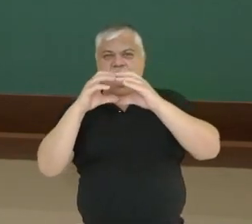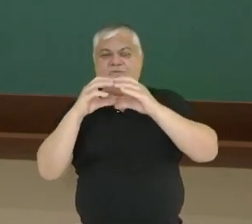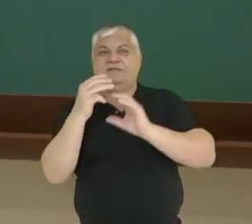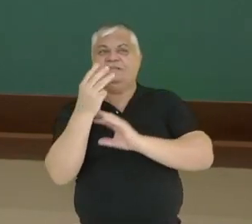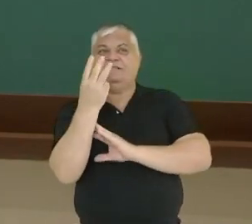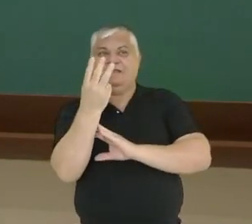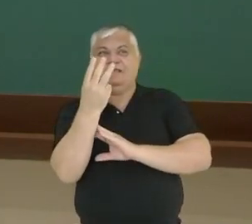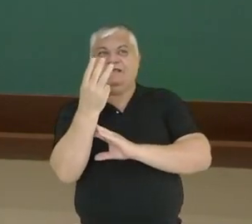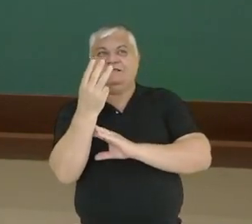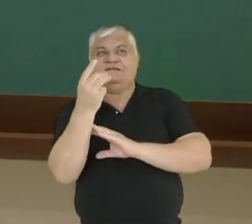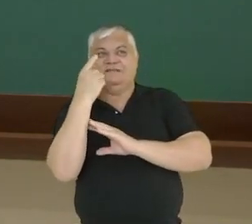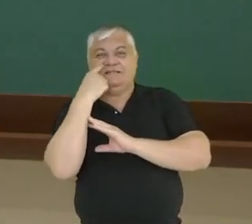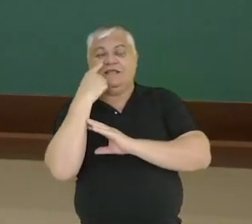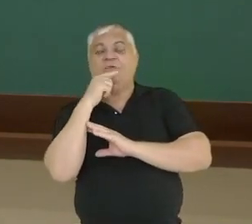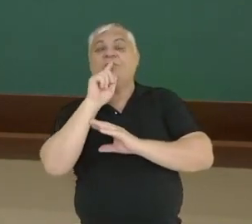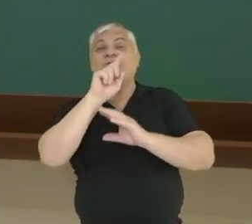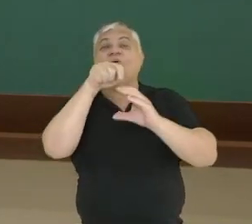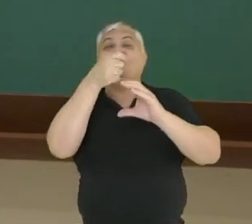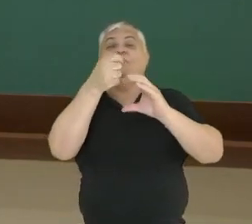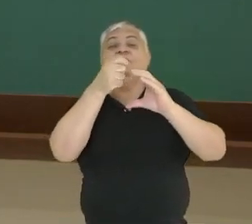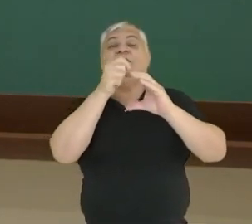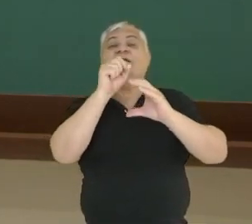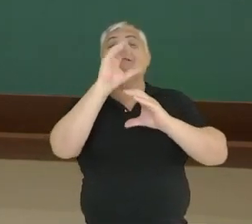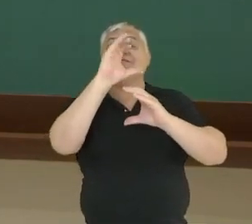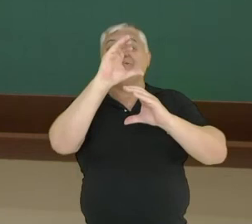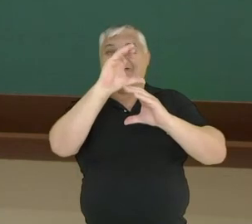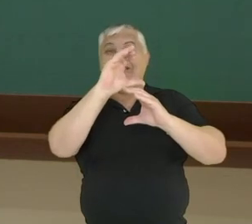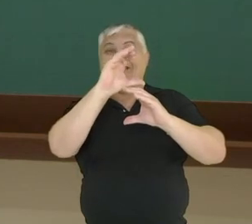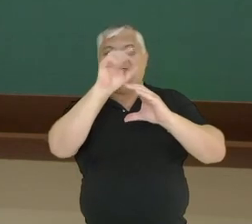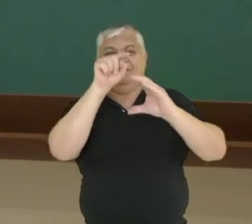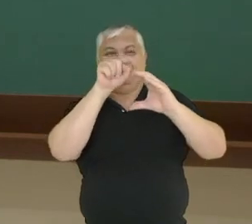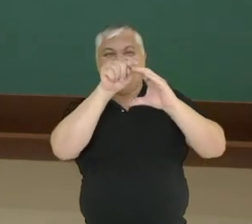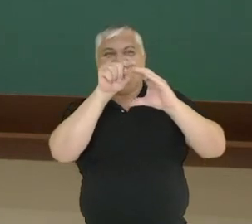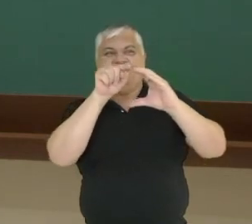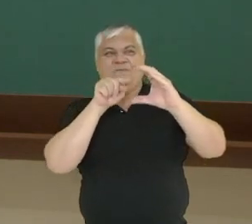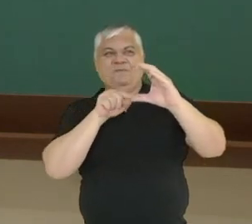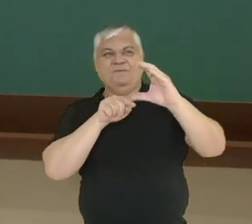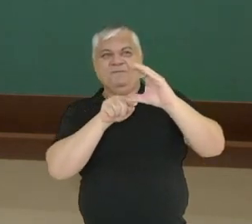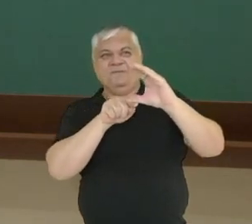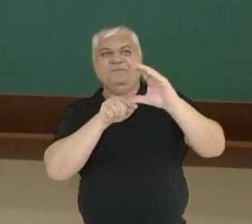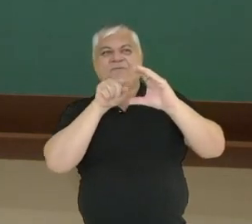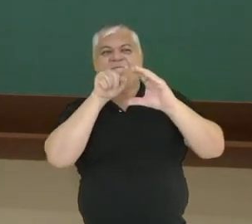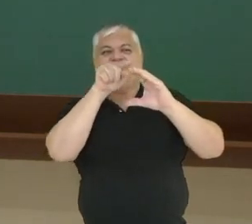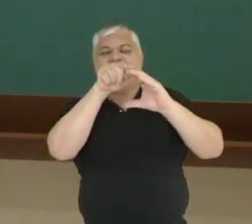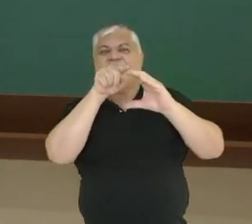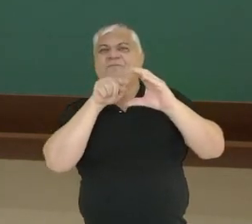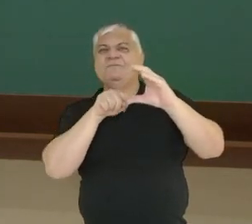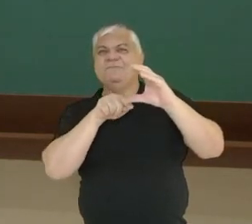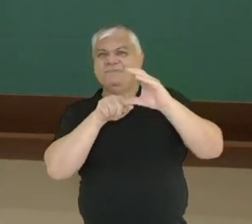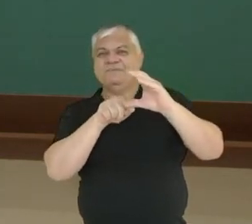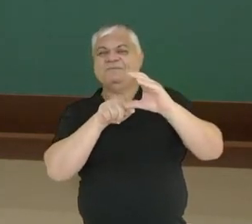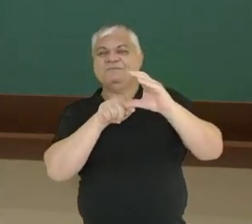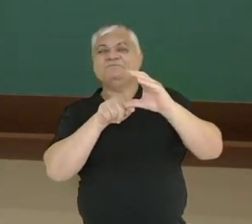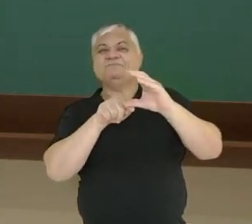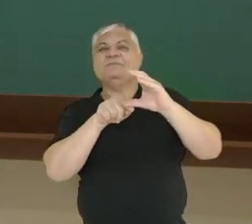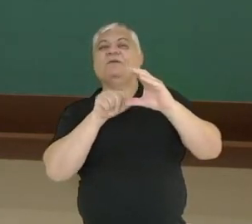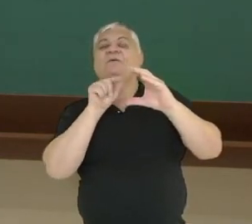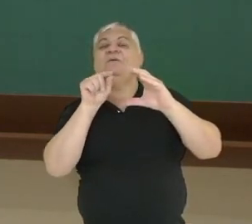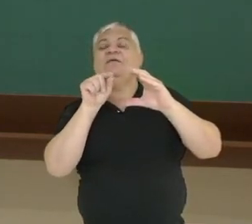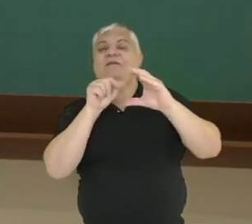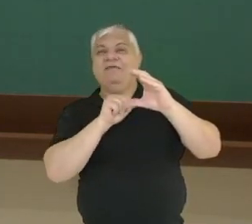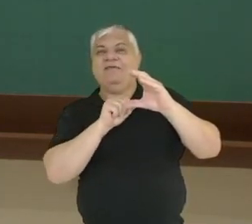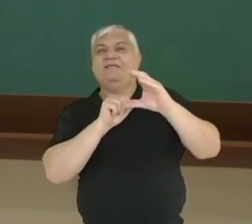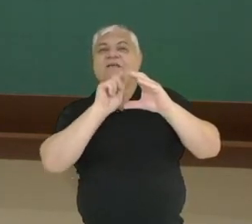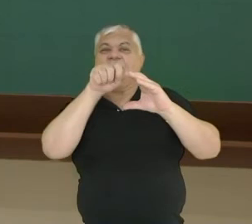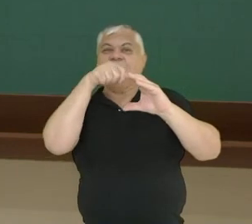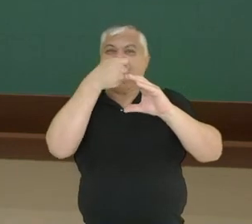surgiram duas novas intersecções, tá? Essas duas novas intersecções você